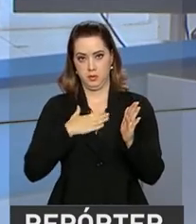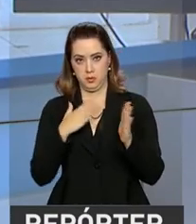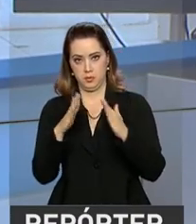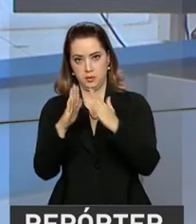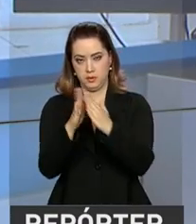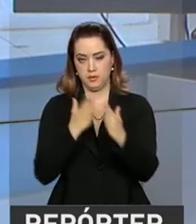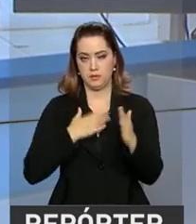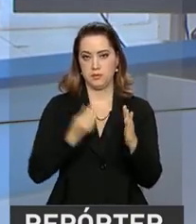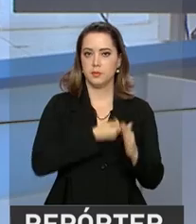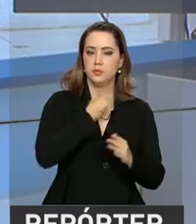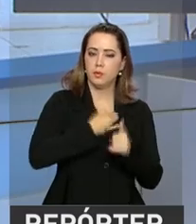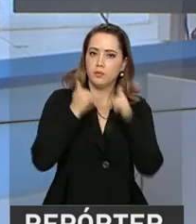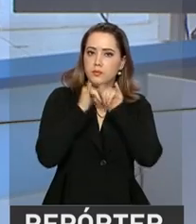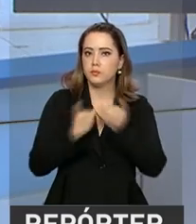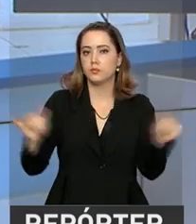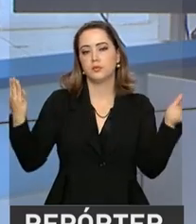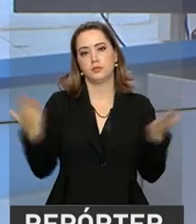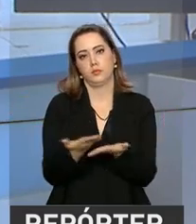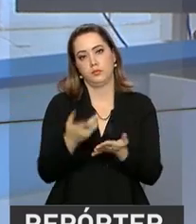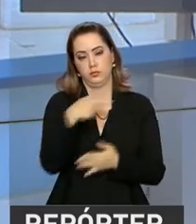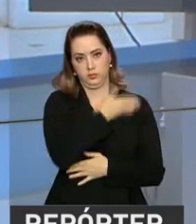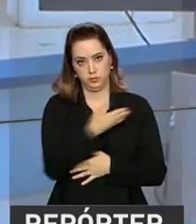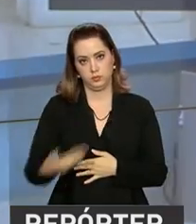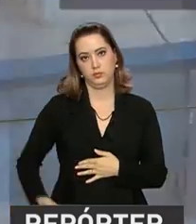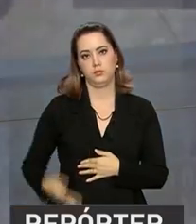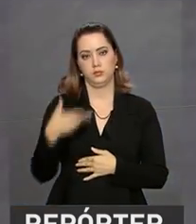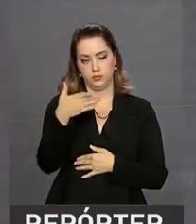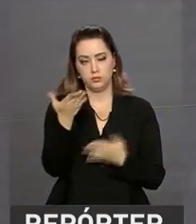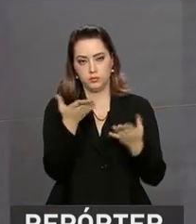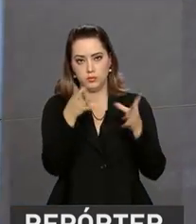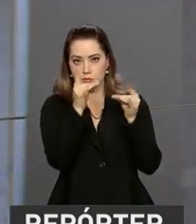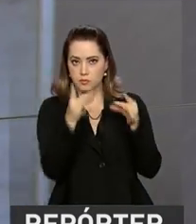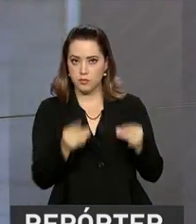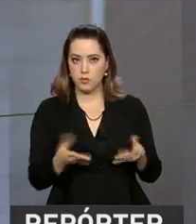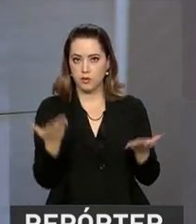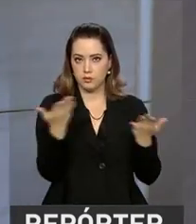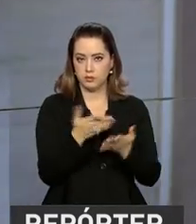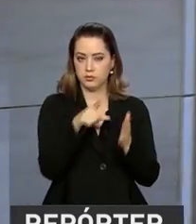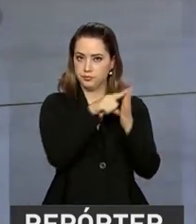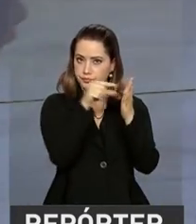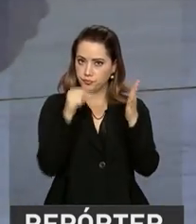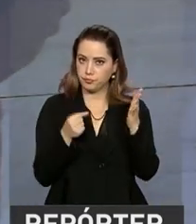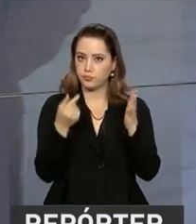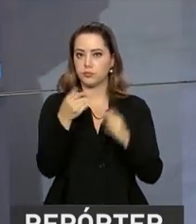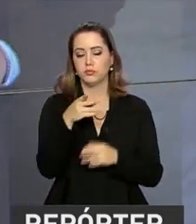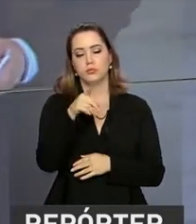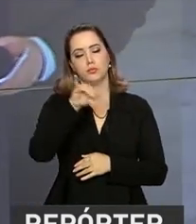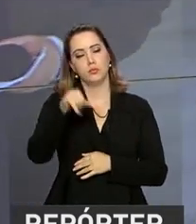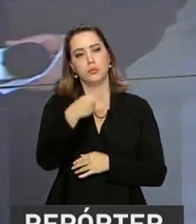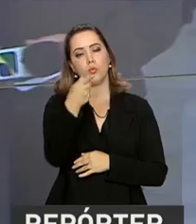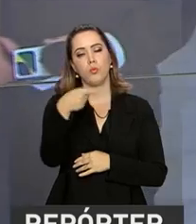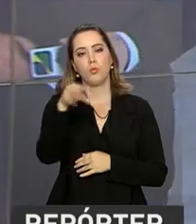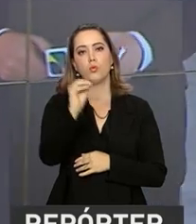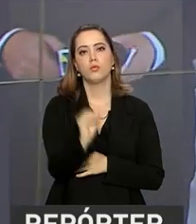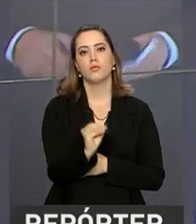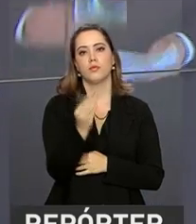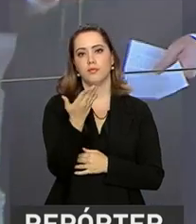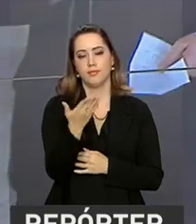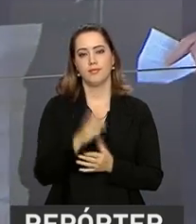ser anunciadas hoje pelo governo. Vamos saber os detalhes ao vivo com João Pedro Neto, que está no Palácio do Planalto. Oi, João